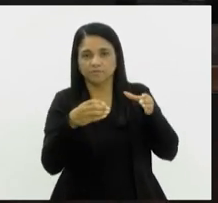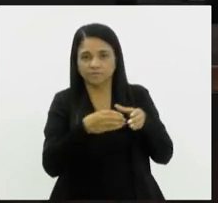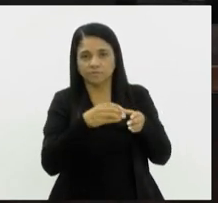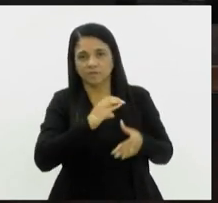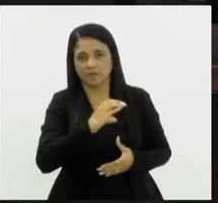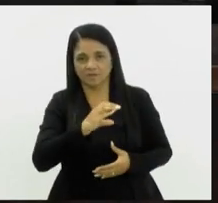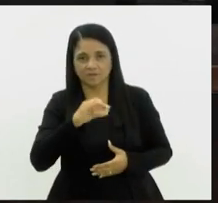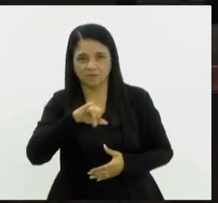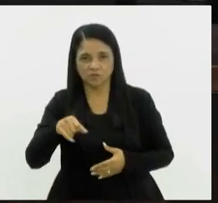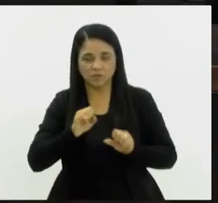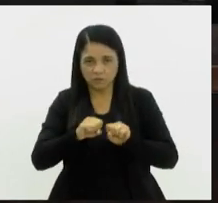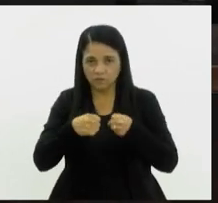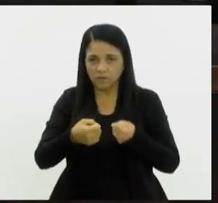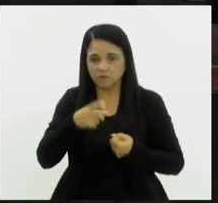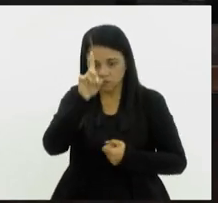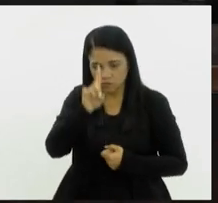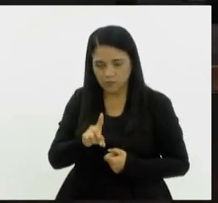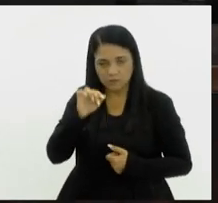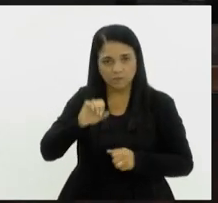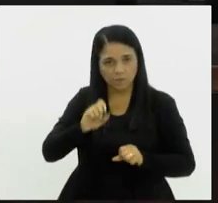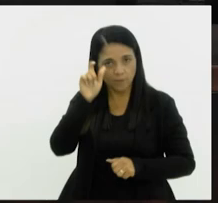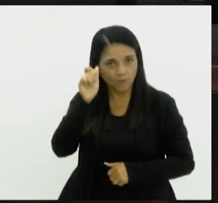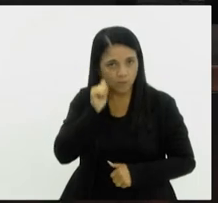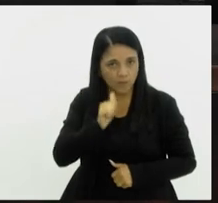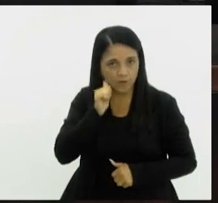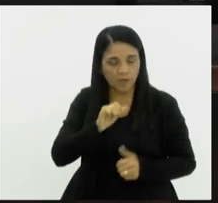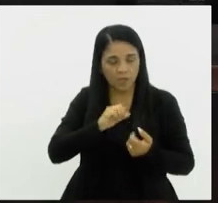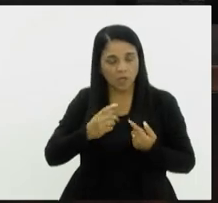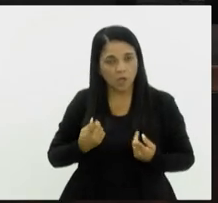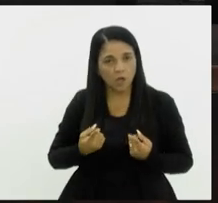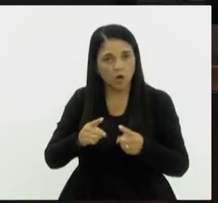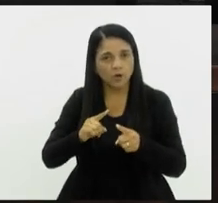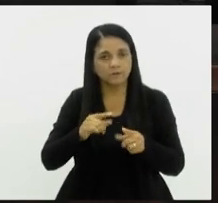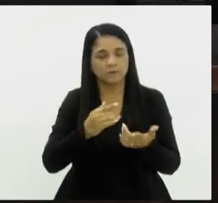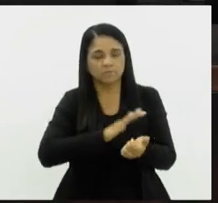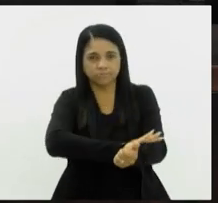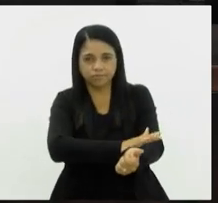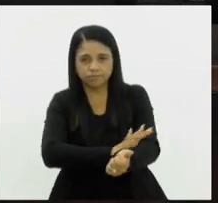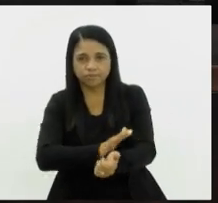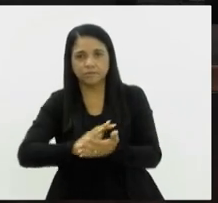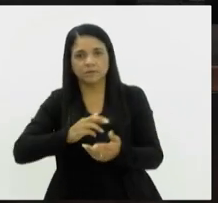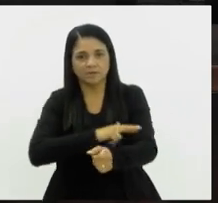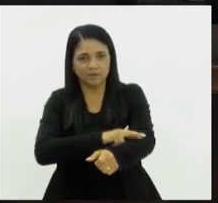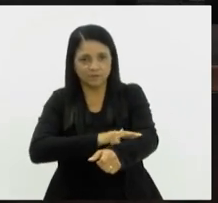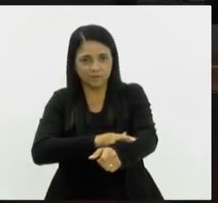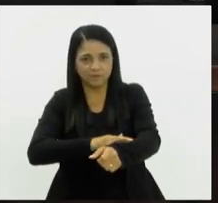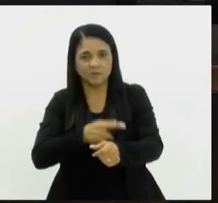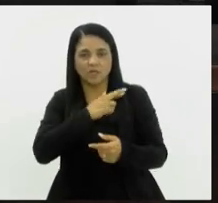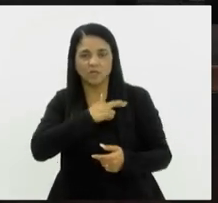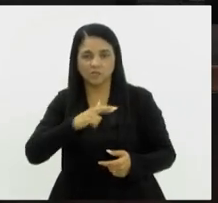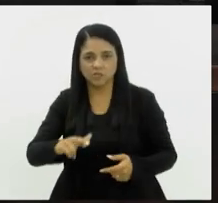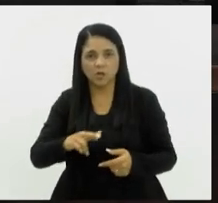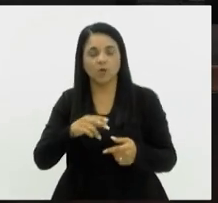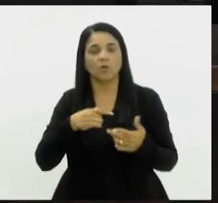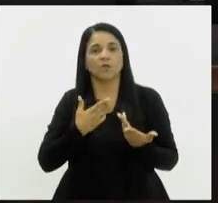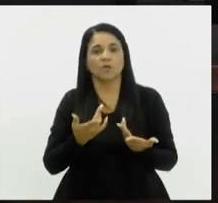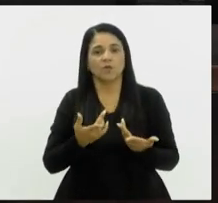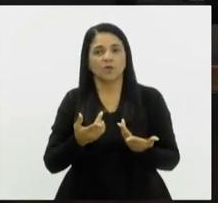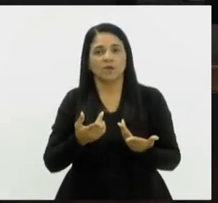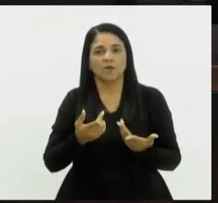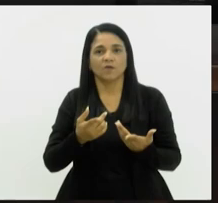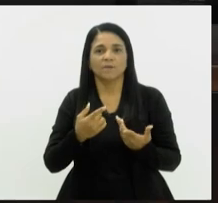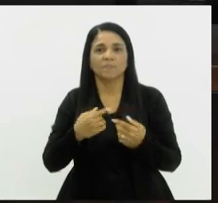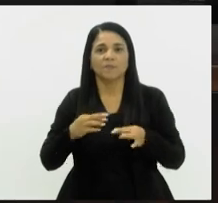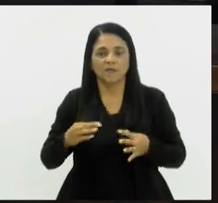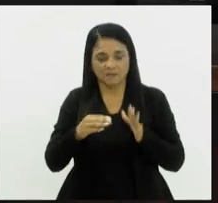Justiça, Defesa do Direito da Mulher, do Combate à Discriminação, Preconceito de Raça, Cor, Religião, Procedência Nacional, as emendas